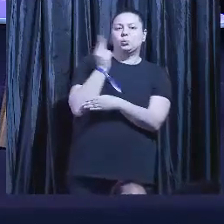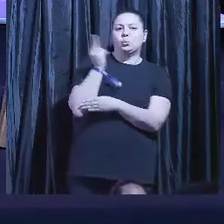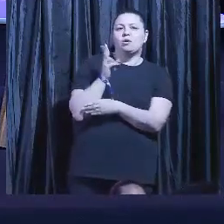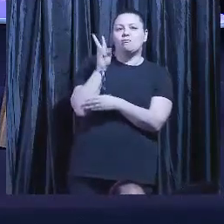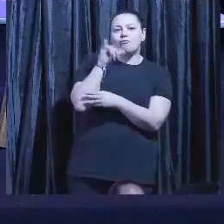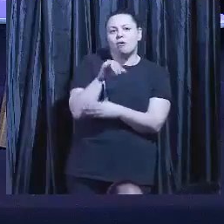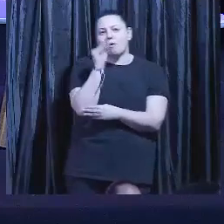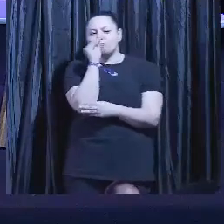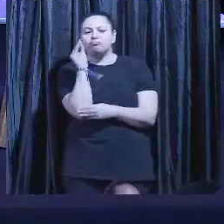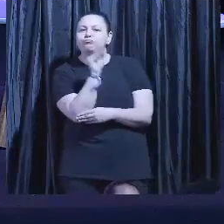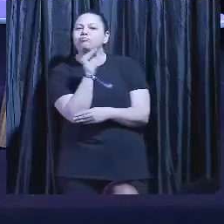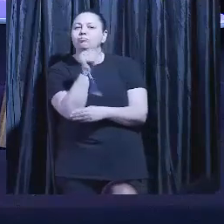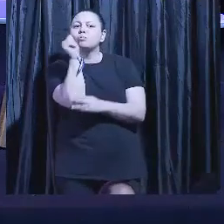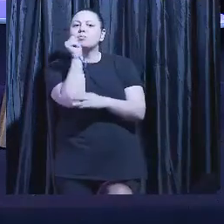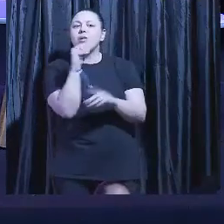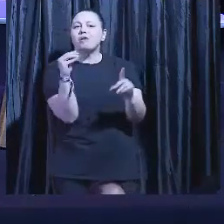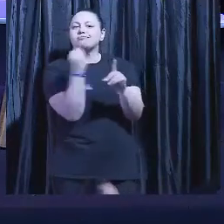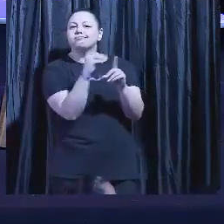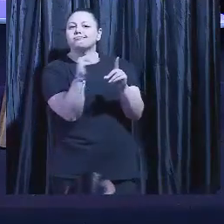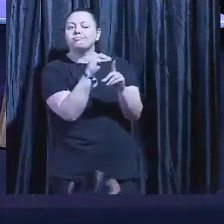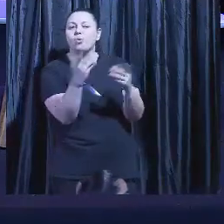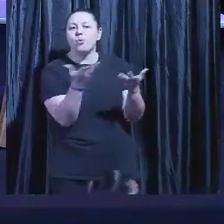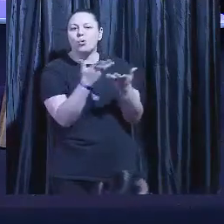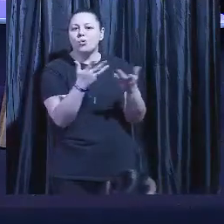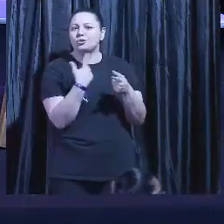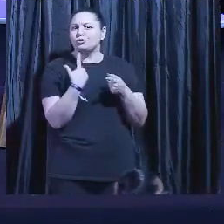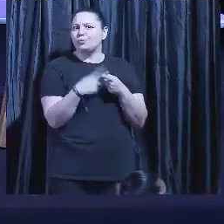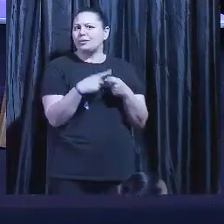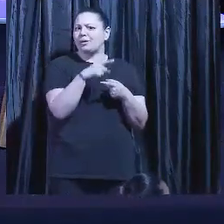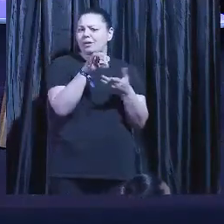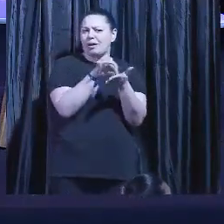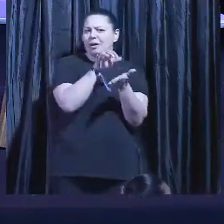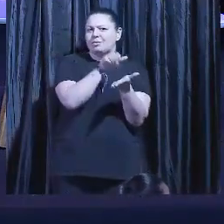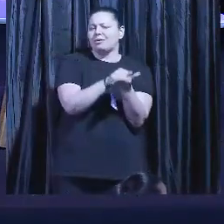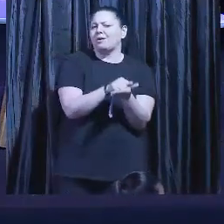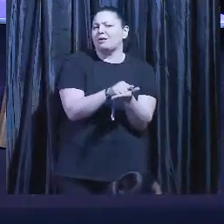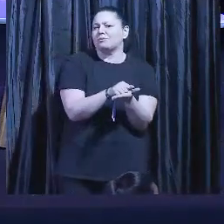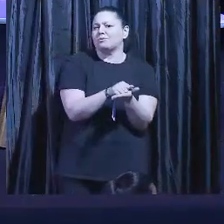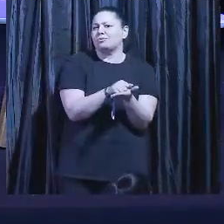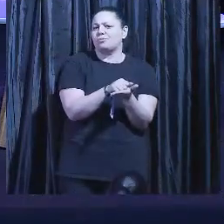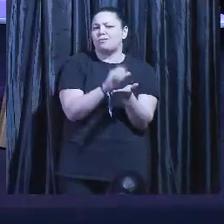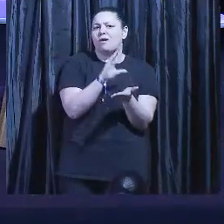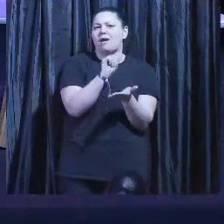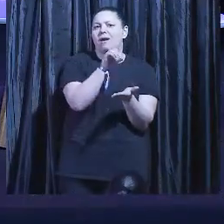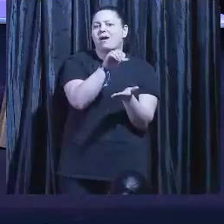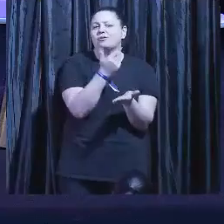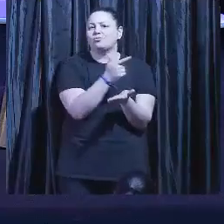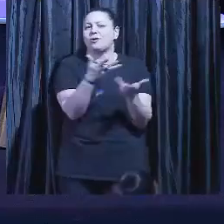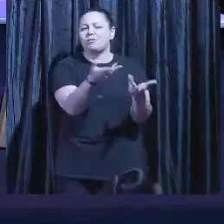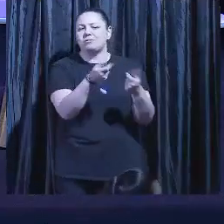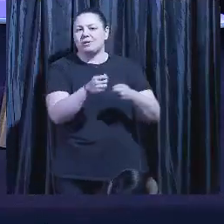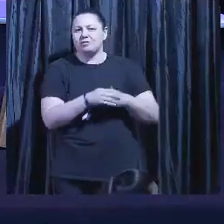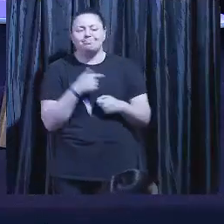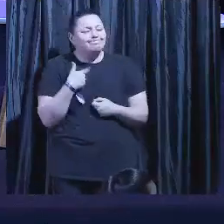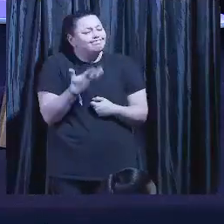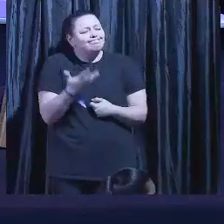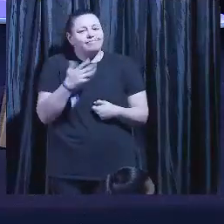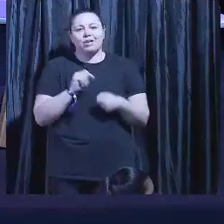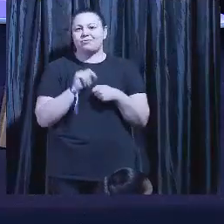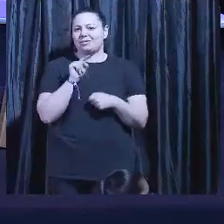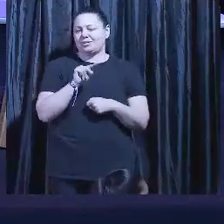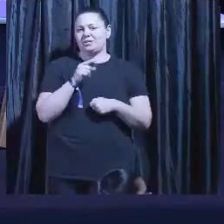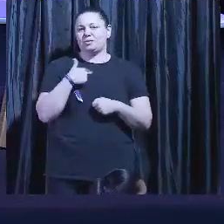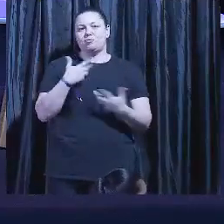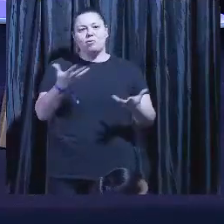as mulheres em maior vulnerabilidade, porque o dado dela no cadastro único não tem tanta qualidade assim. Eu gostaria muito de fazer isso. Eu